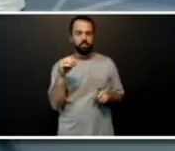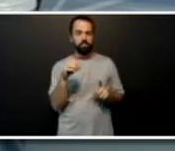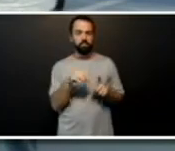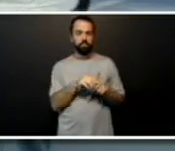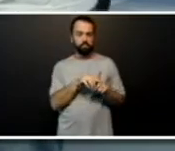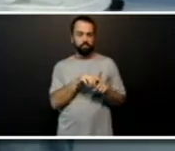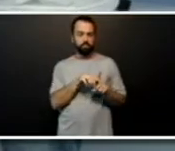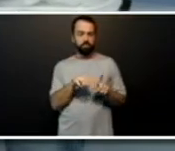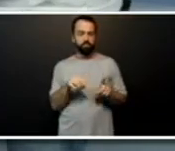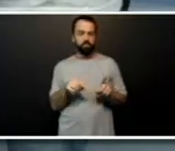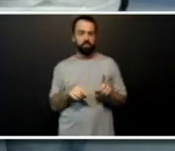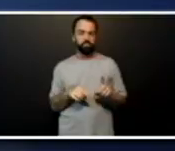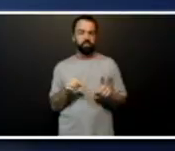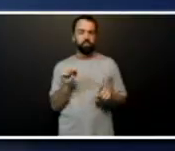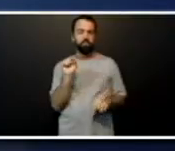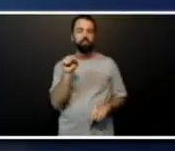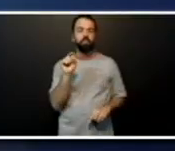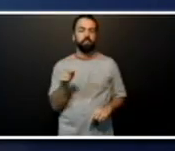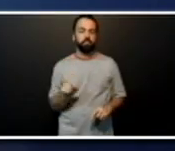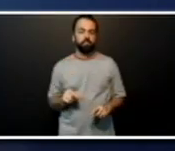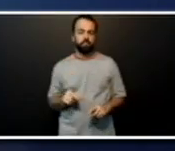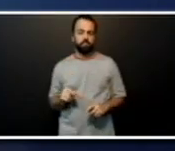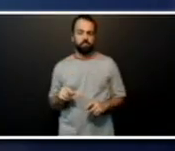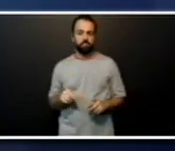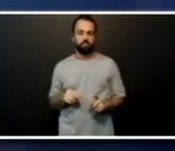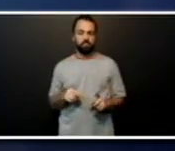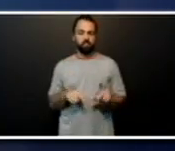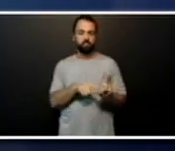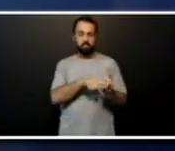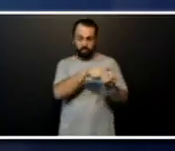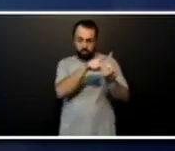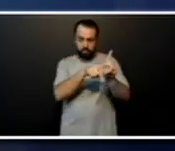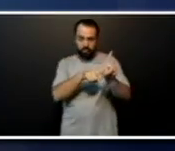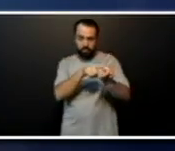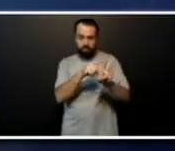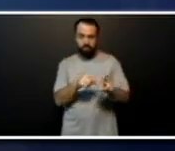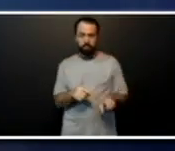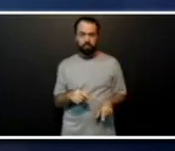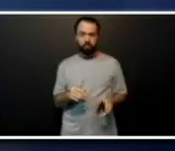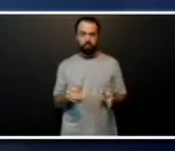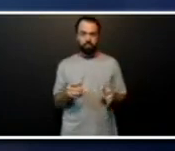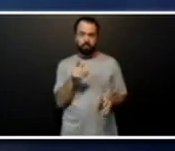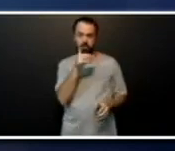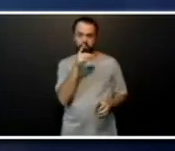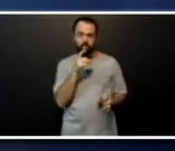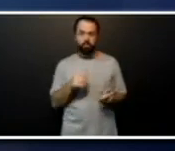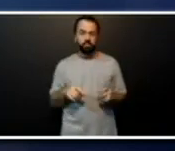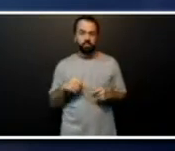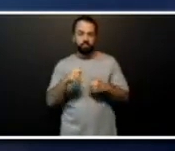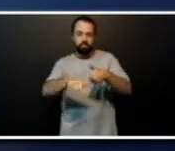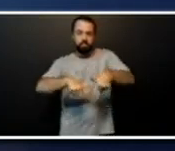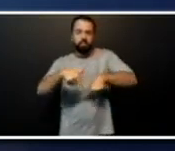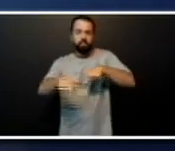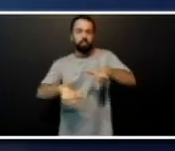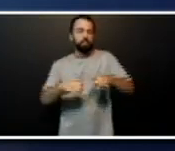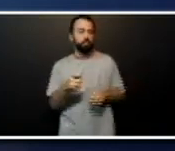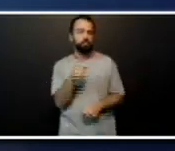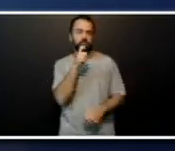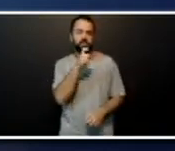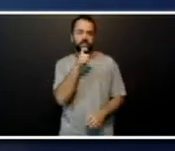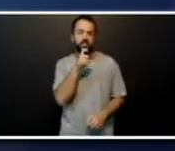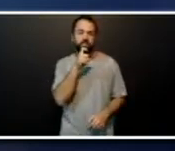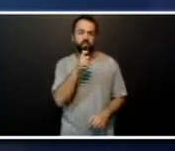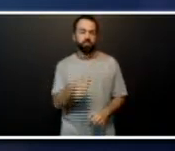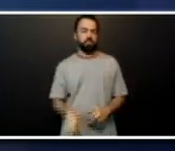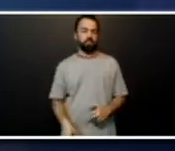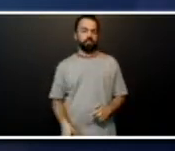0? É a temperatura onde a água vira gelo.